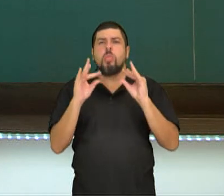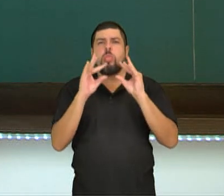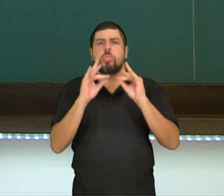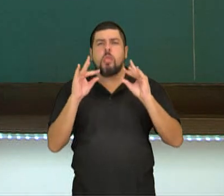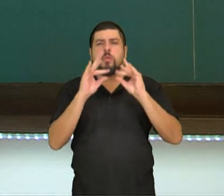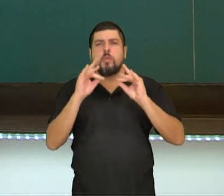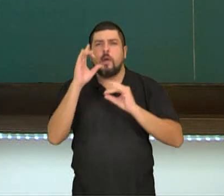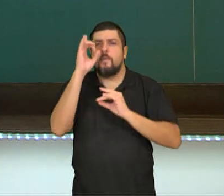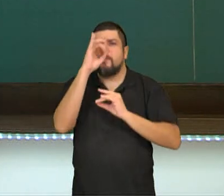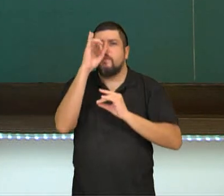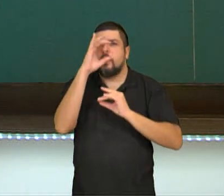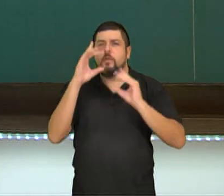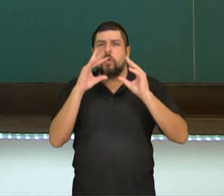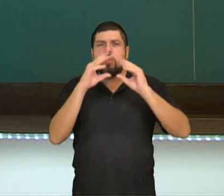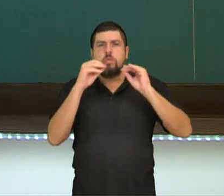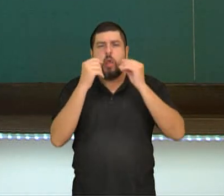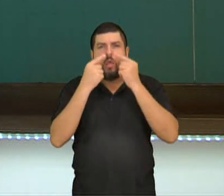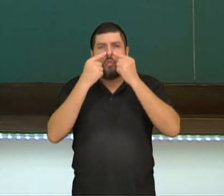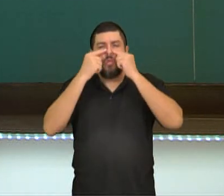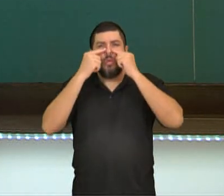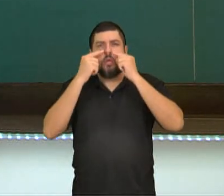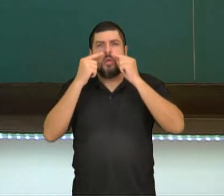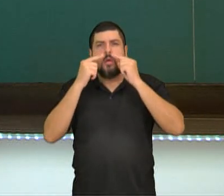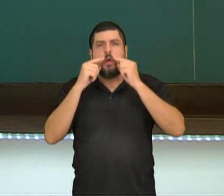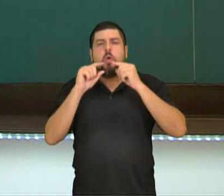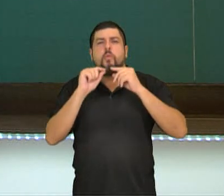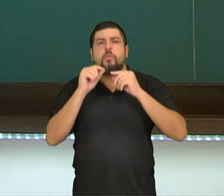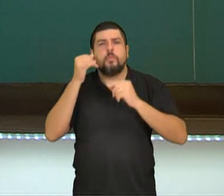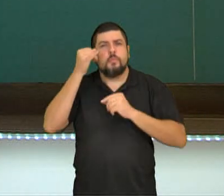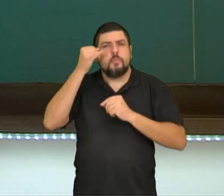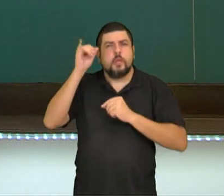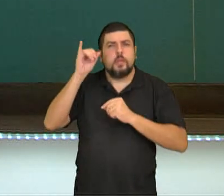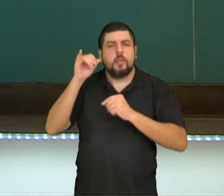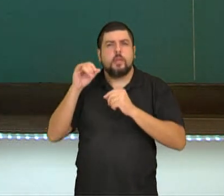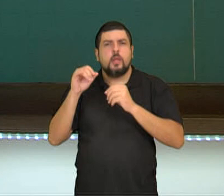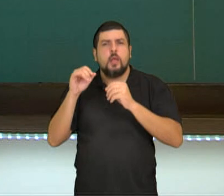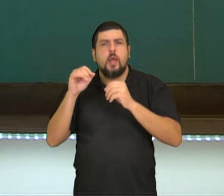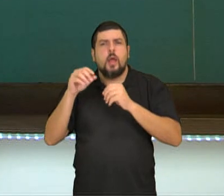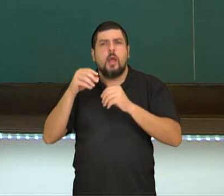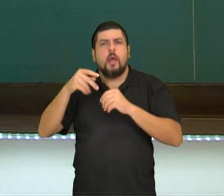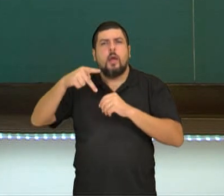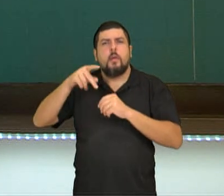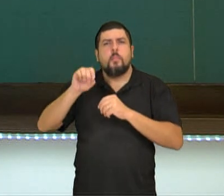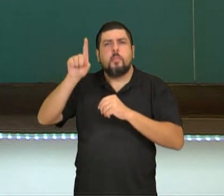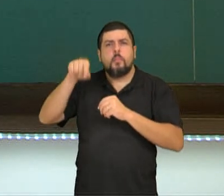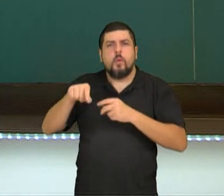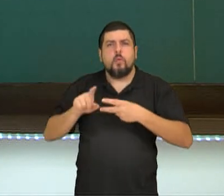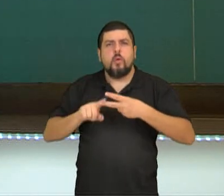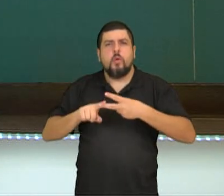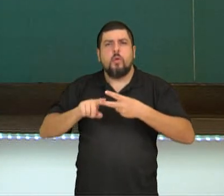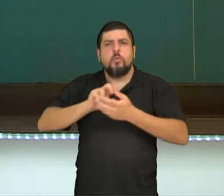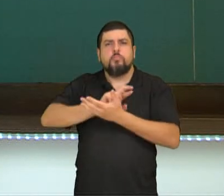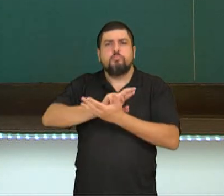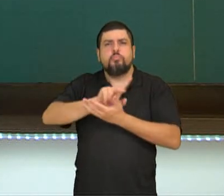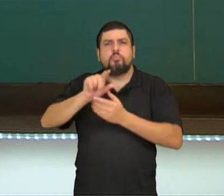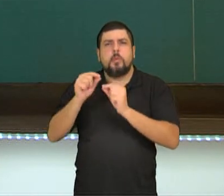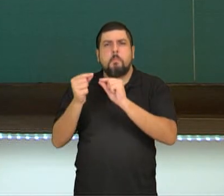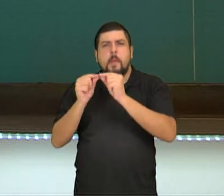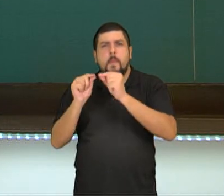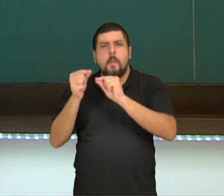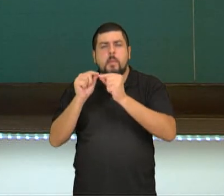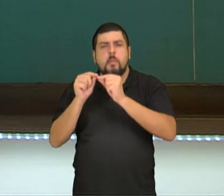região que vai impedir a entrada de micro-organismos, de poeira, de partículas e tudo isso